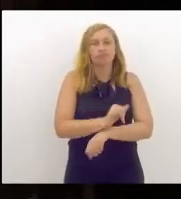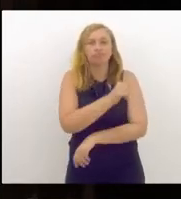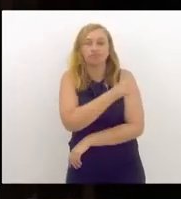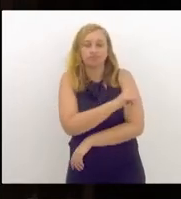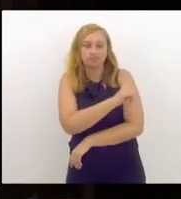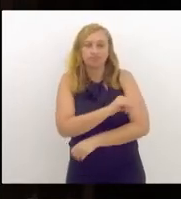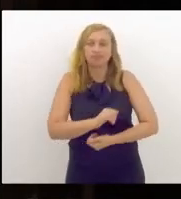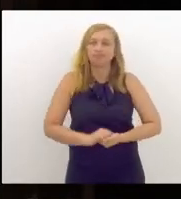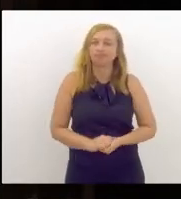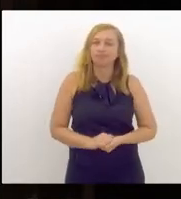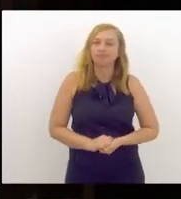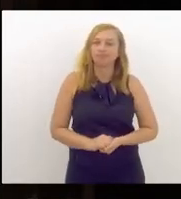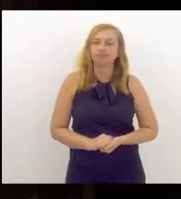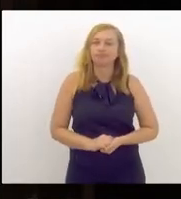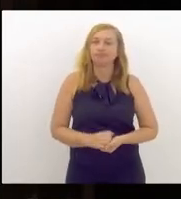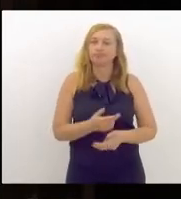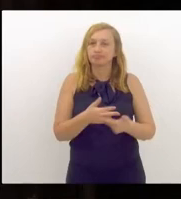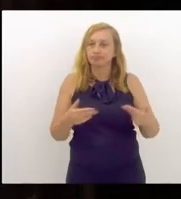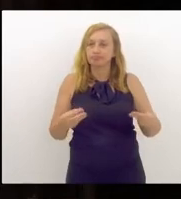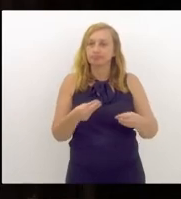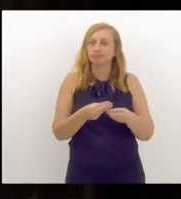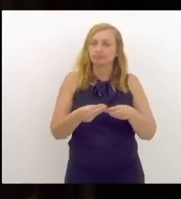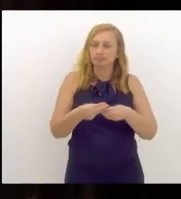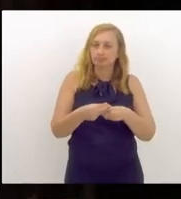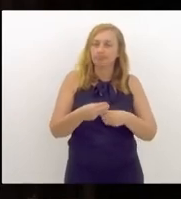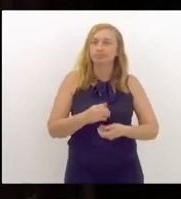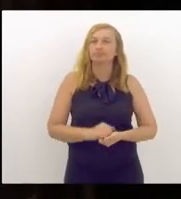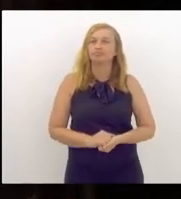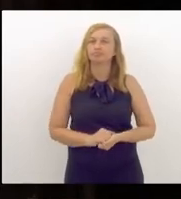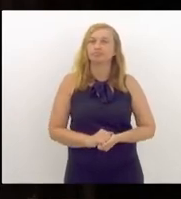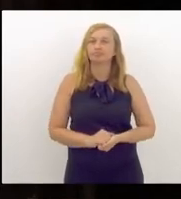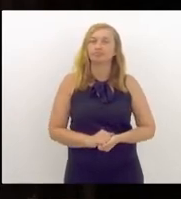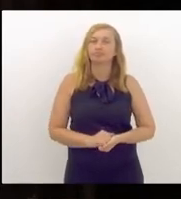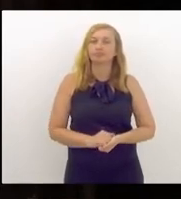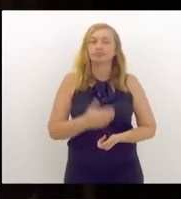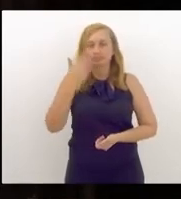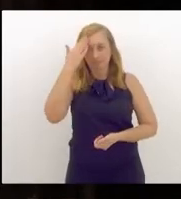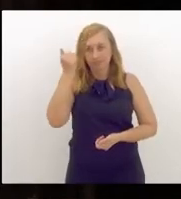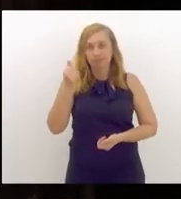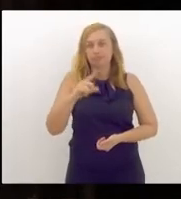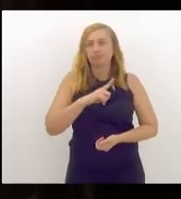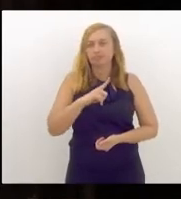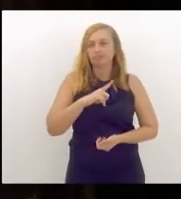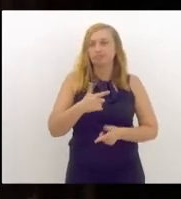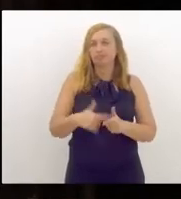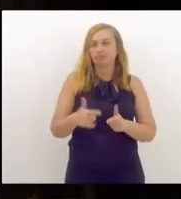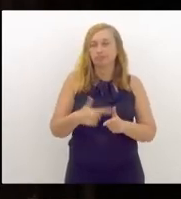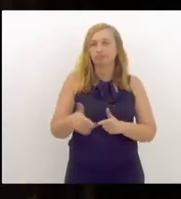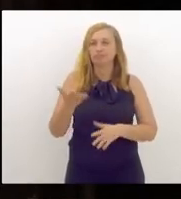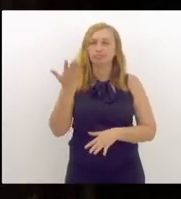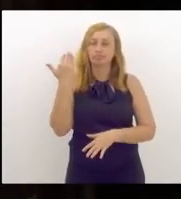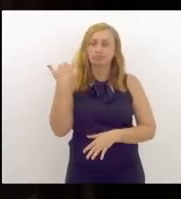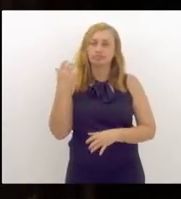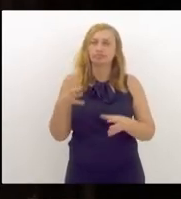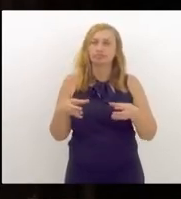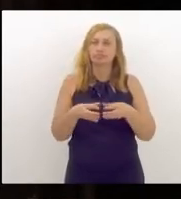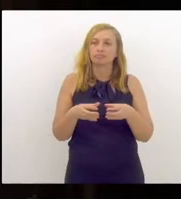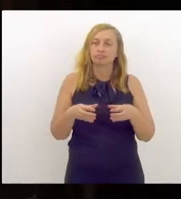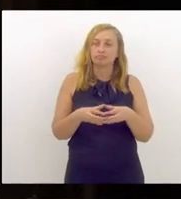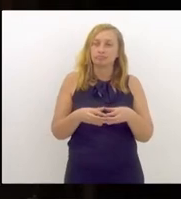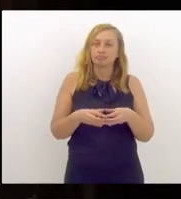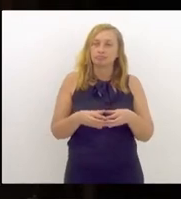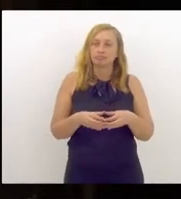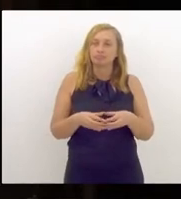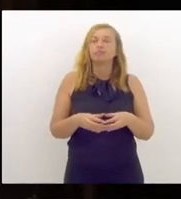sem acontecido em números municípios a gente sabe que teve muito problema no passado um cooperativas que